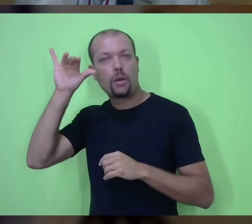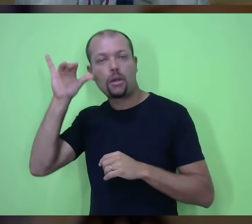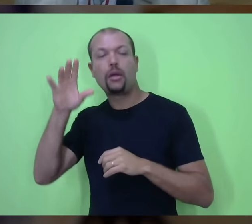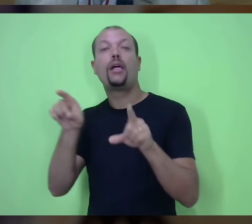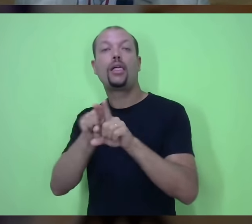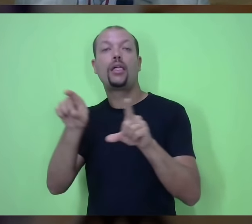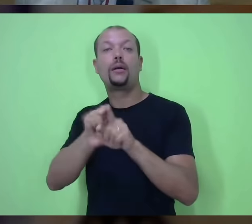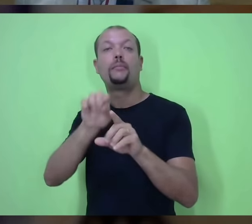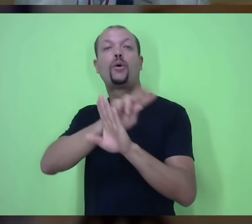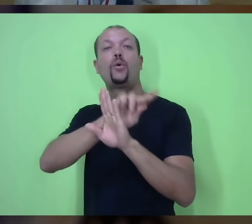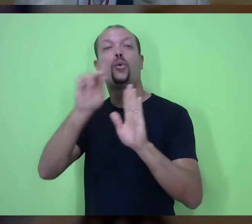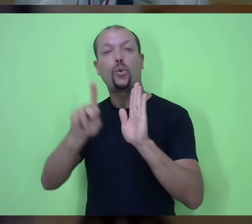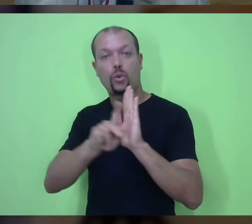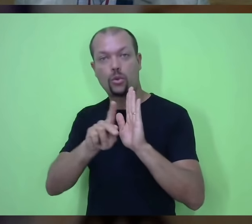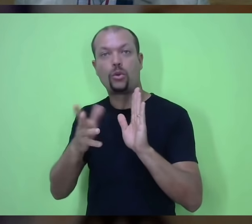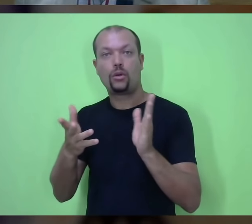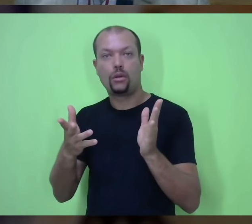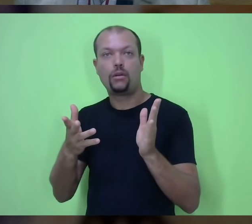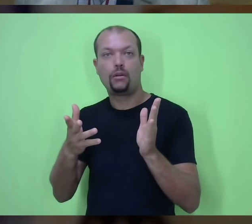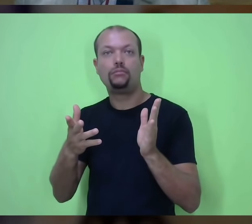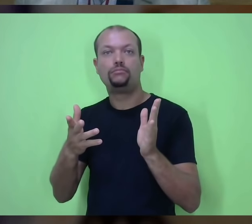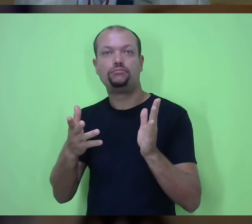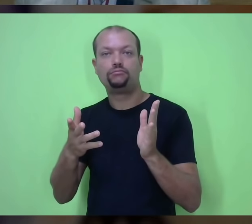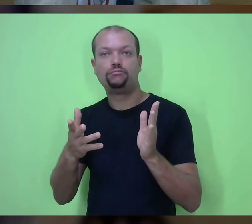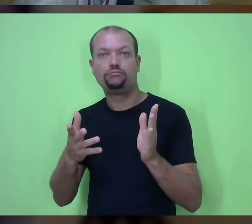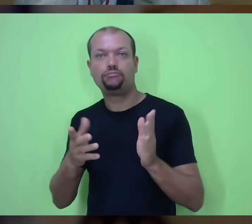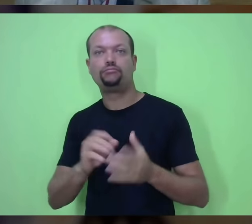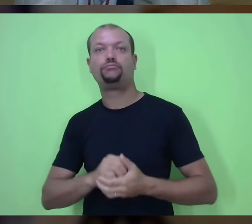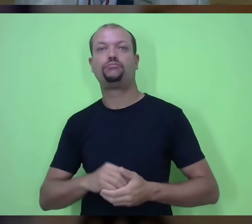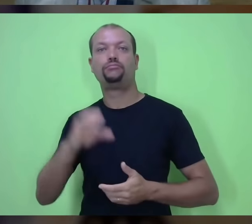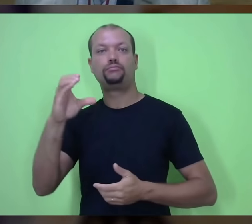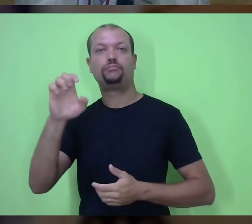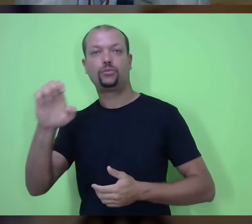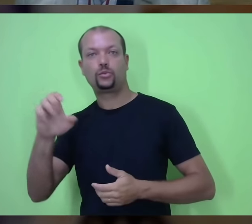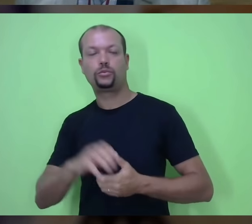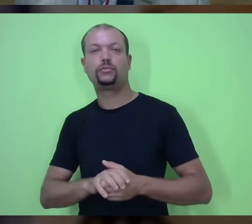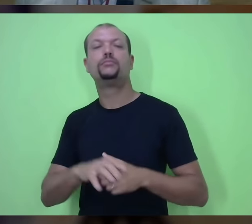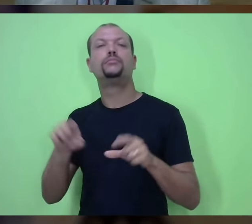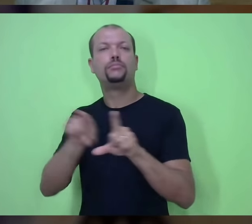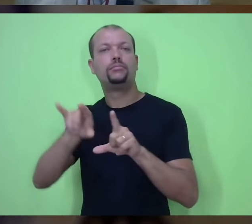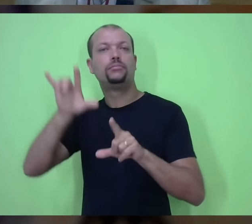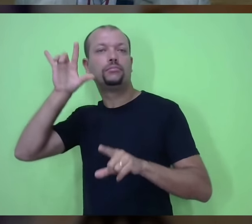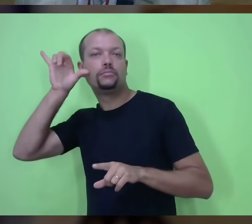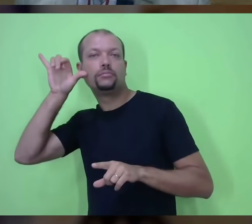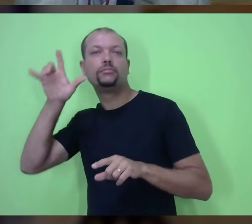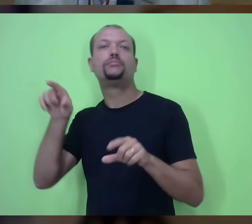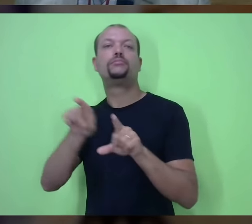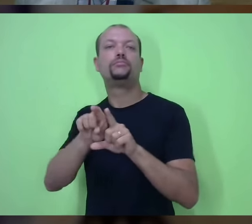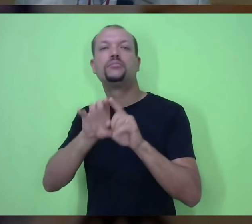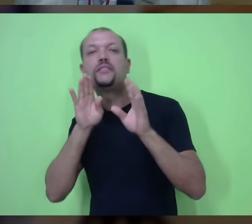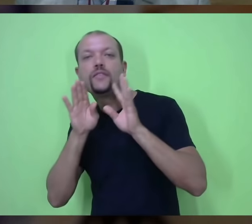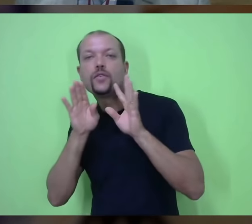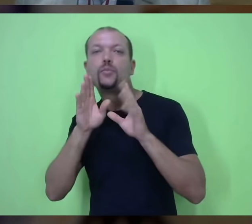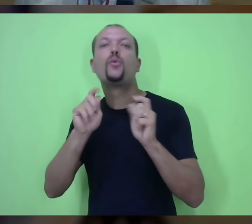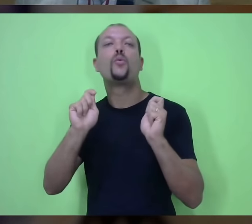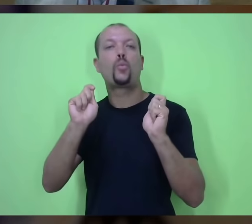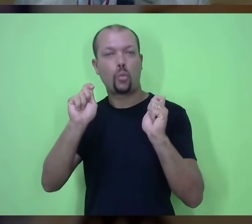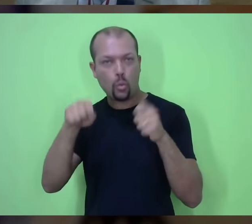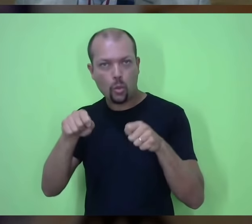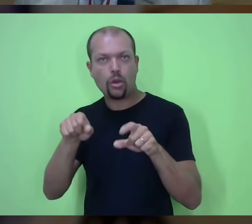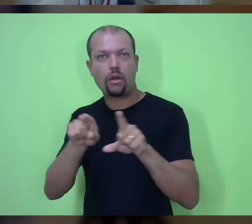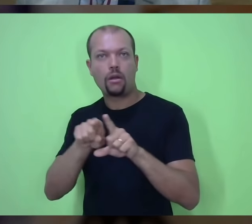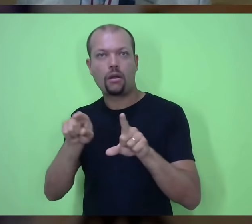da Igreja do NASP Engenheiro Coelho. Você vê na sua tela o nosso perfil, siga no Instagram, procure Igreja do NASP Engenheiro Coelho no